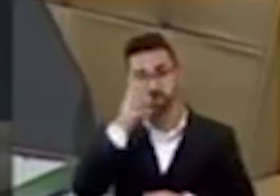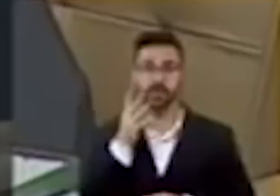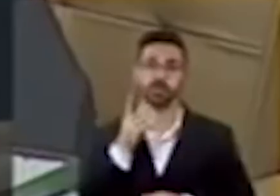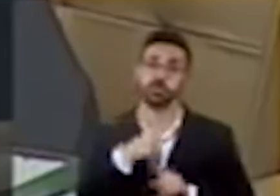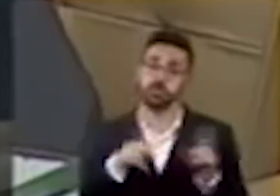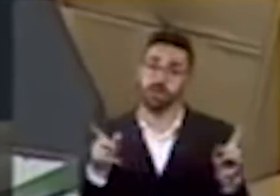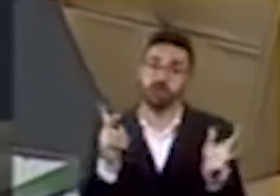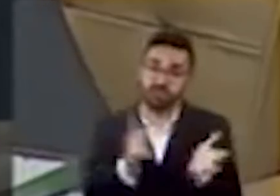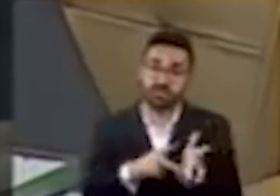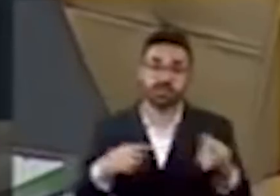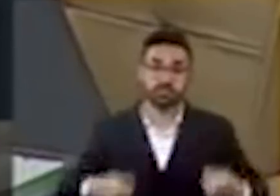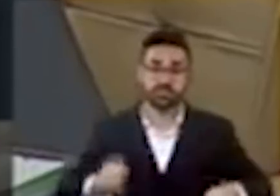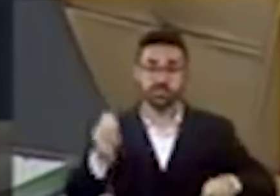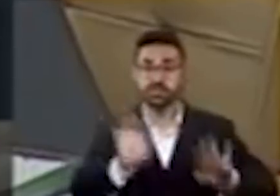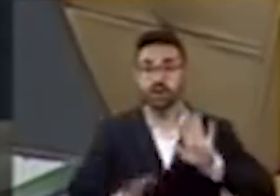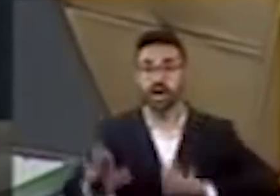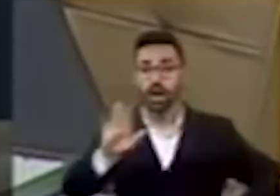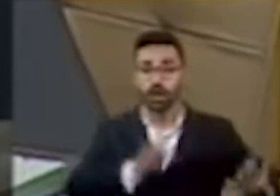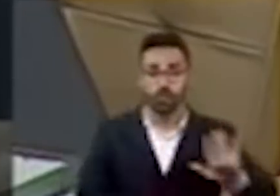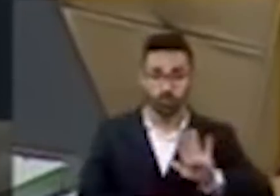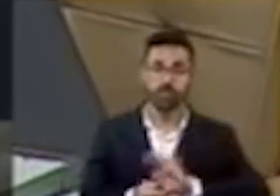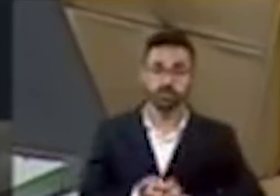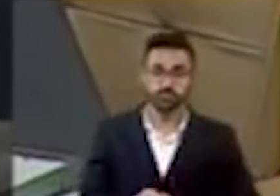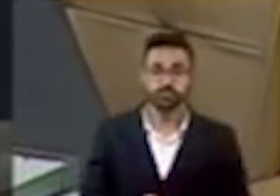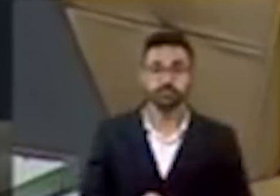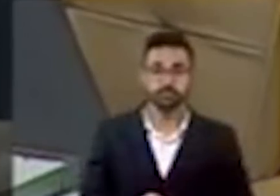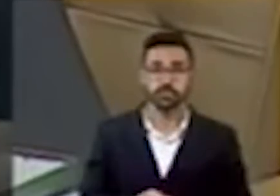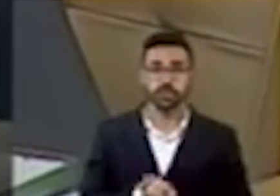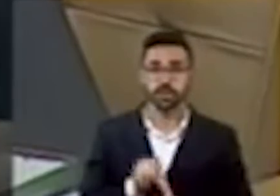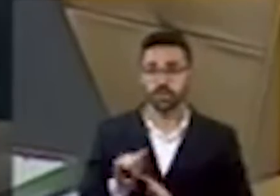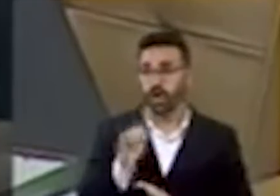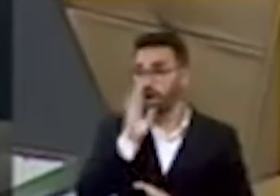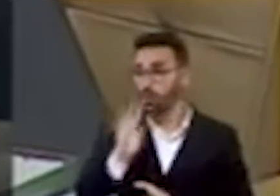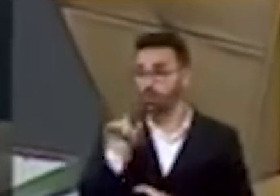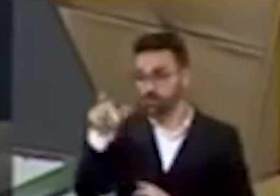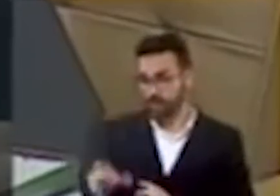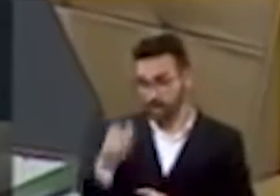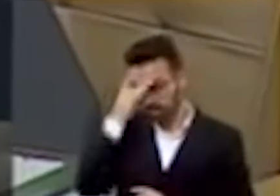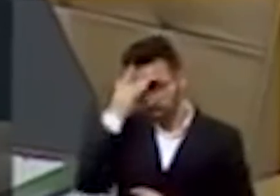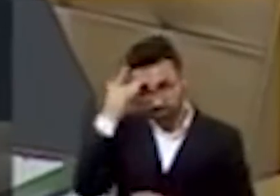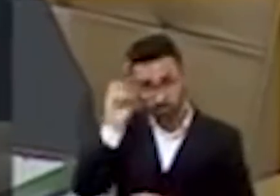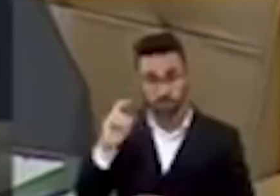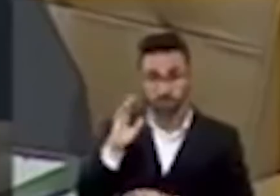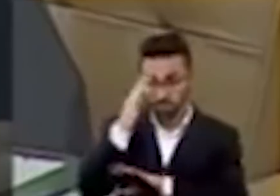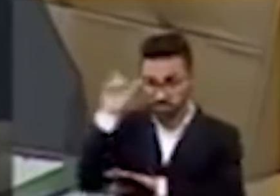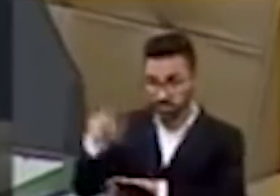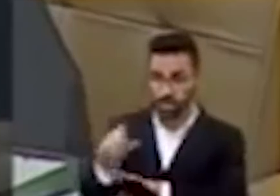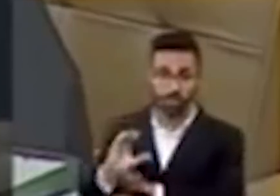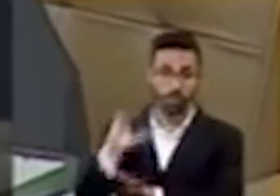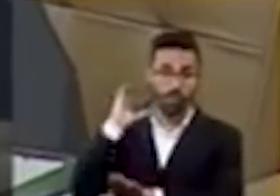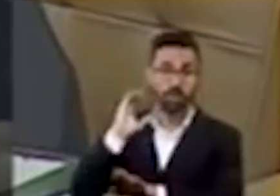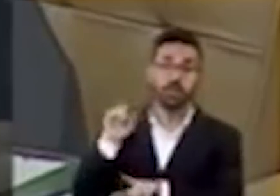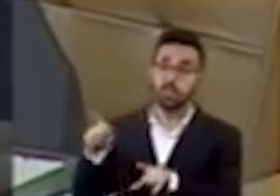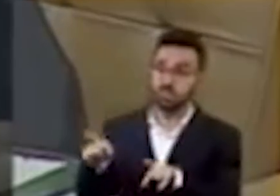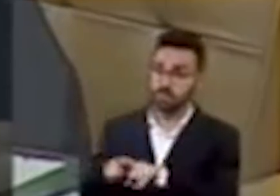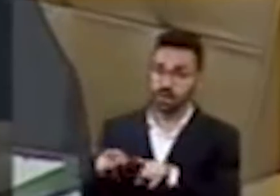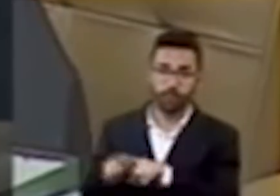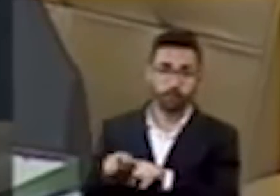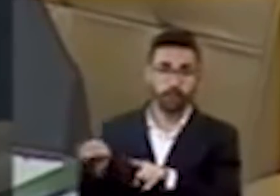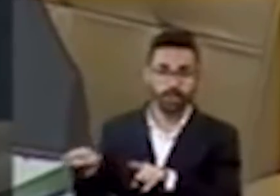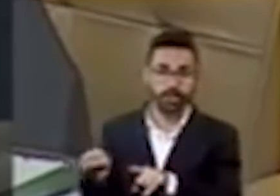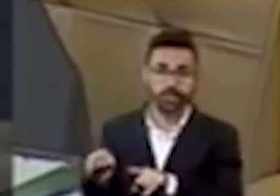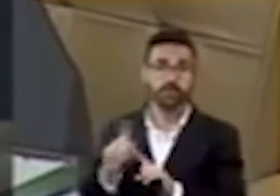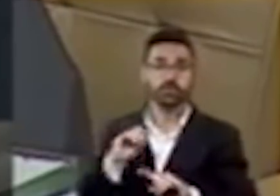cautela. O temor de ser acusado de debilidade ou conivência suscitará igual